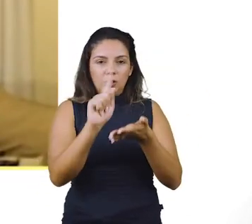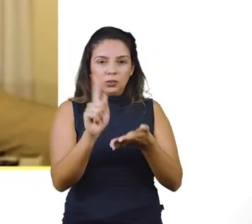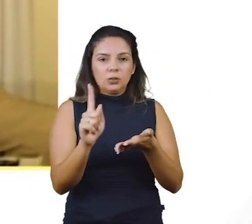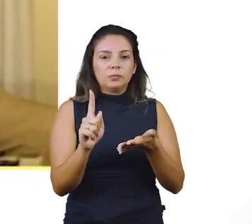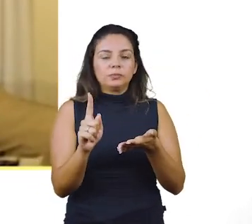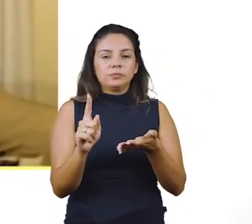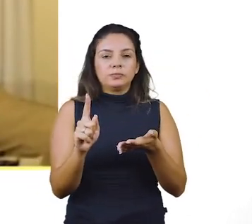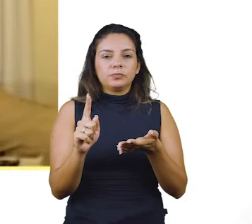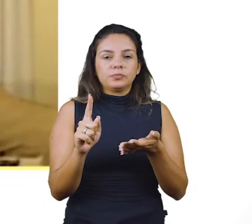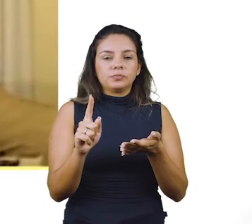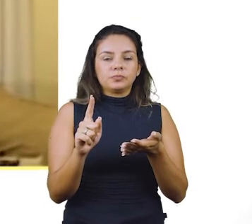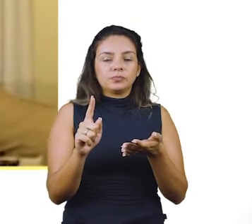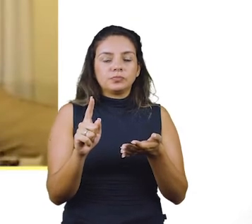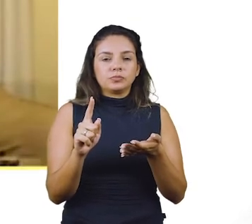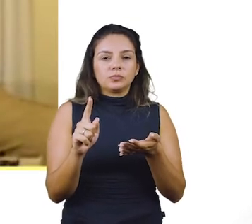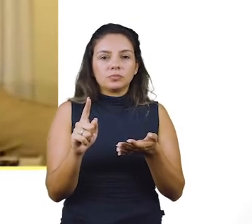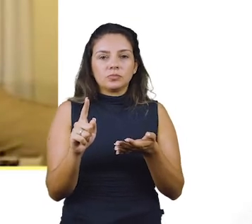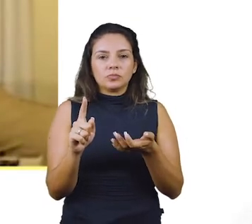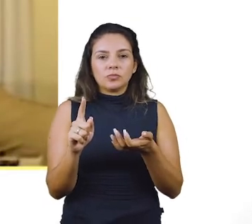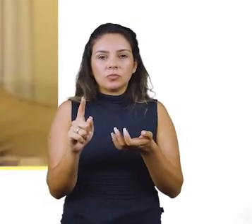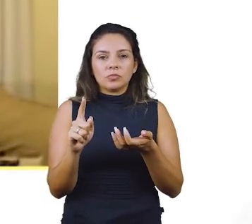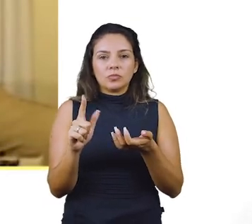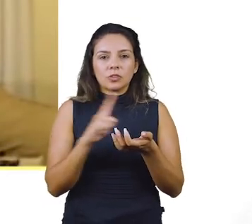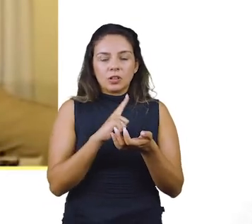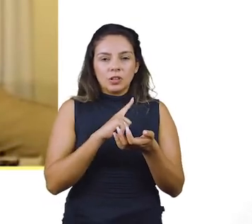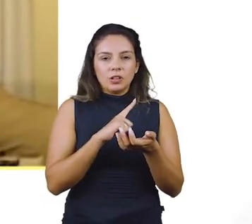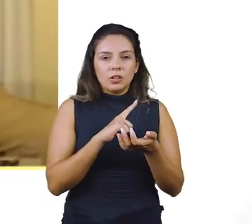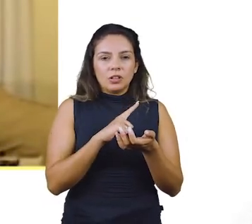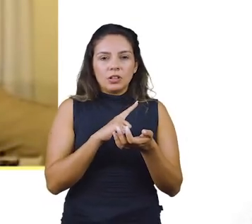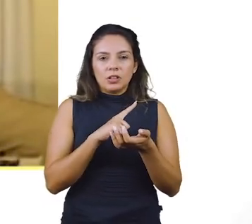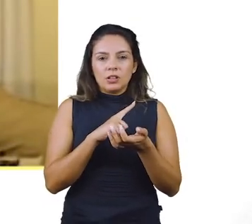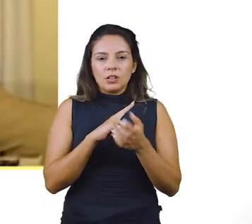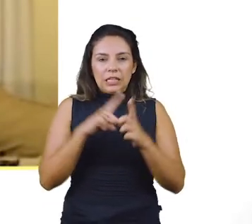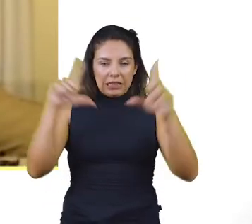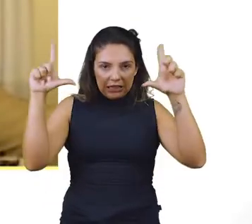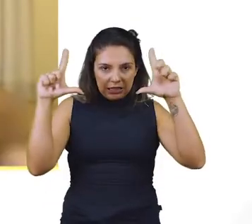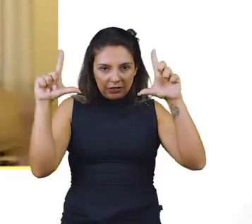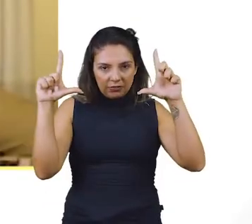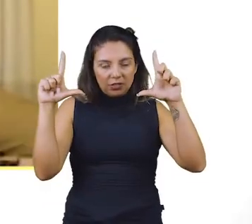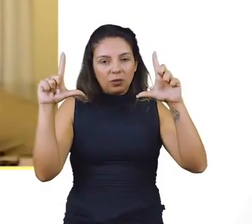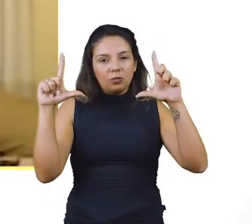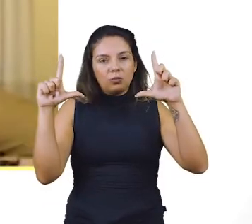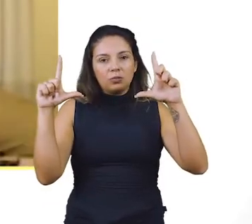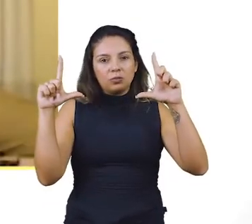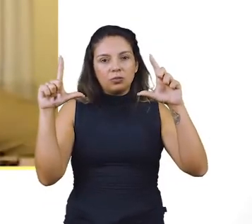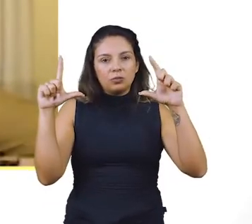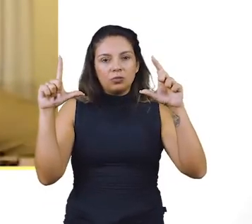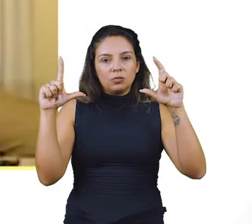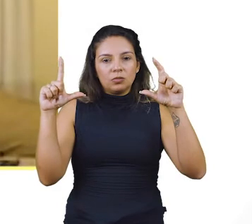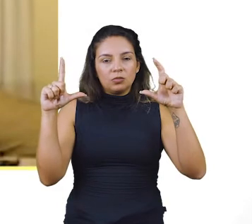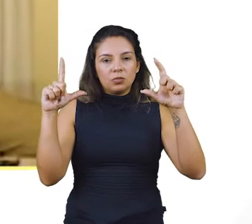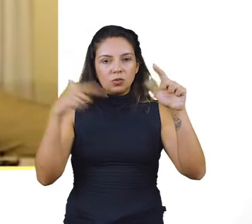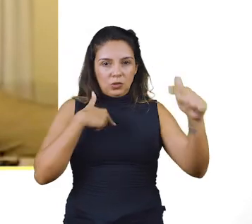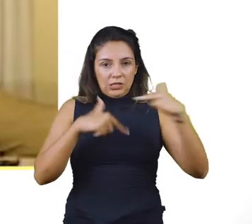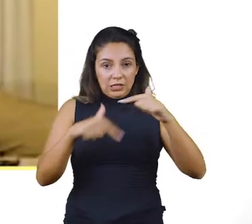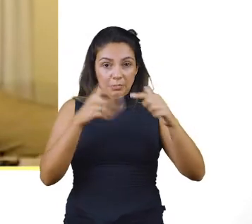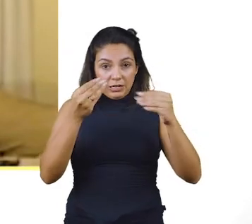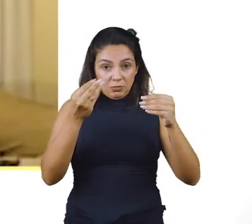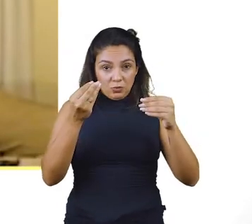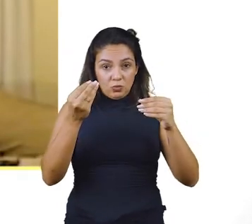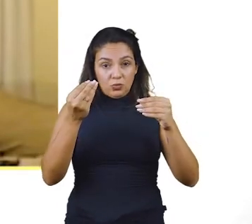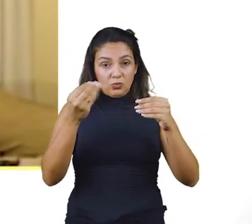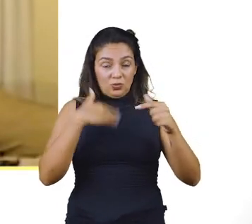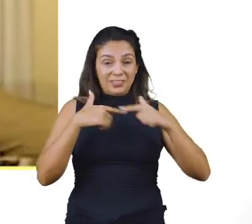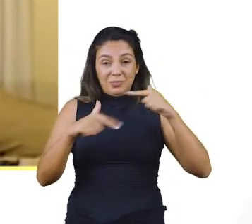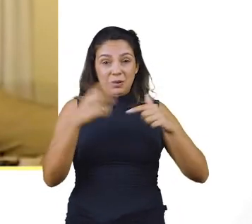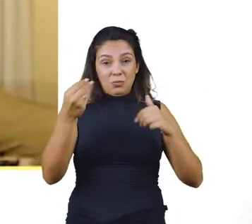com alguns grandes casos de coberturas de televisão, são coberturas locais. Então hoje saí 4